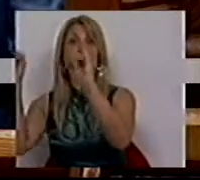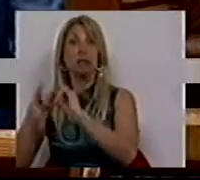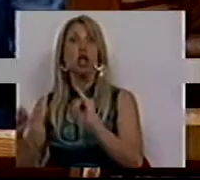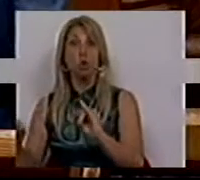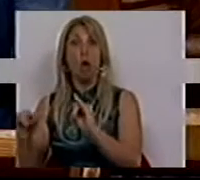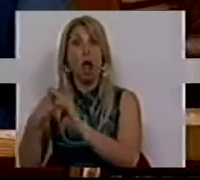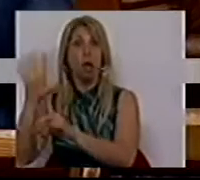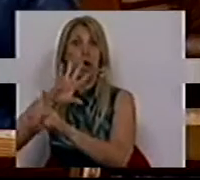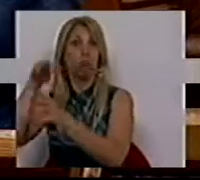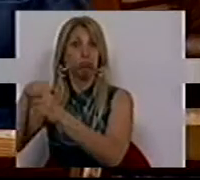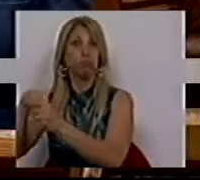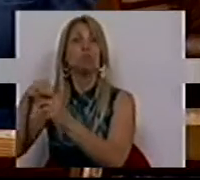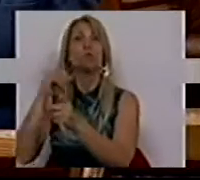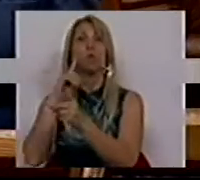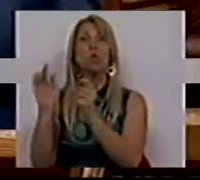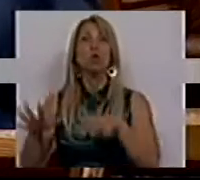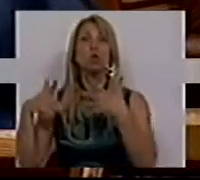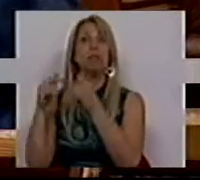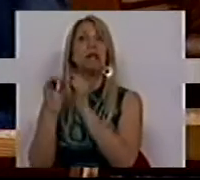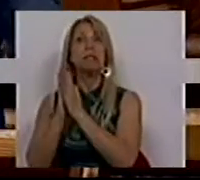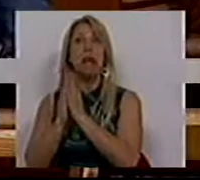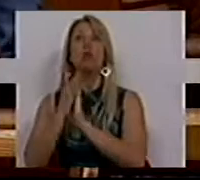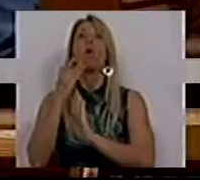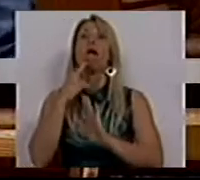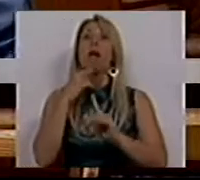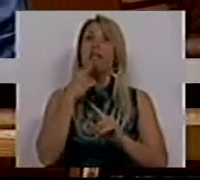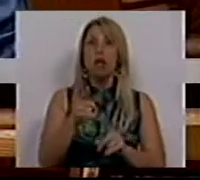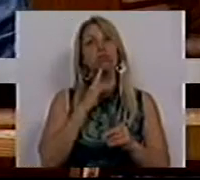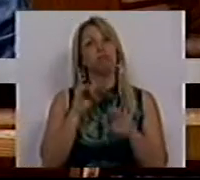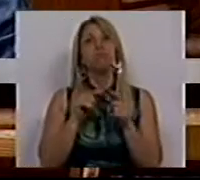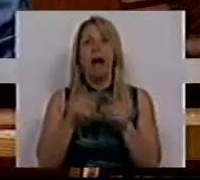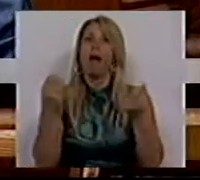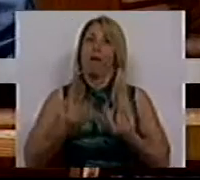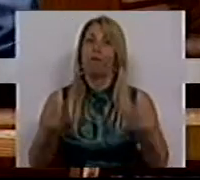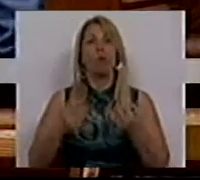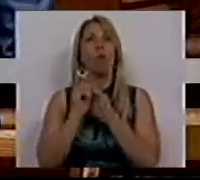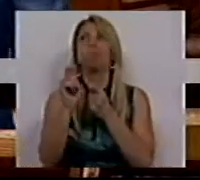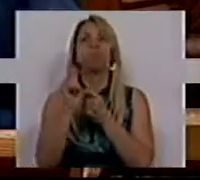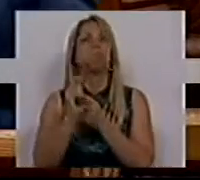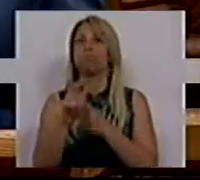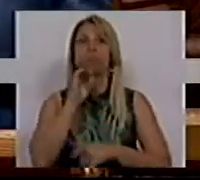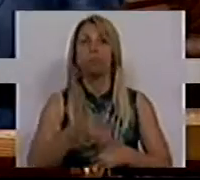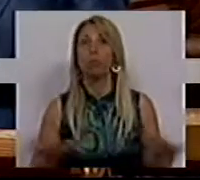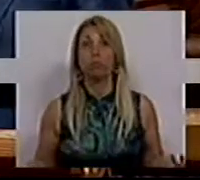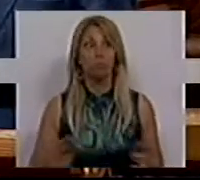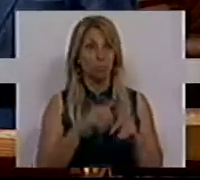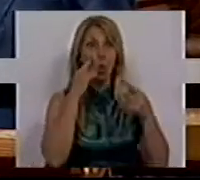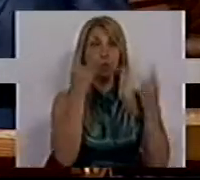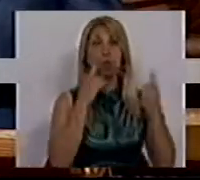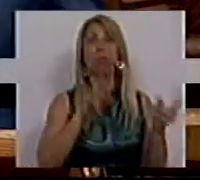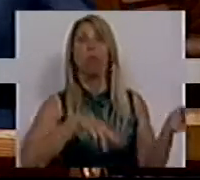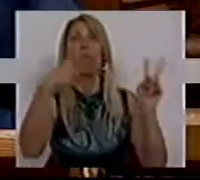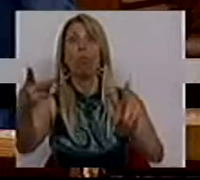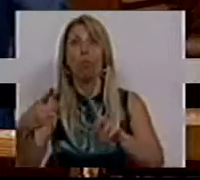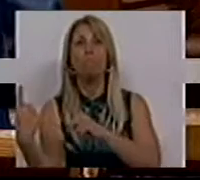a insolvência. Enquanto discutimos, há interesses públicos que estão a ser passados para os privados. E enquanto discutimos,